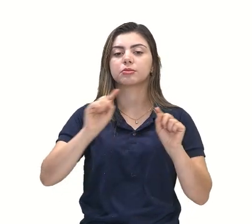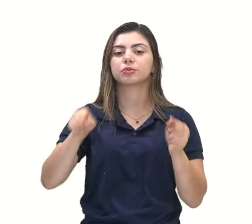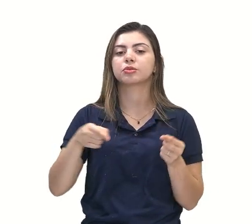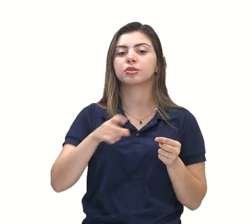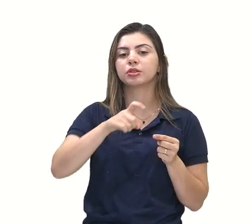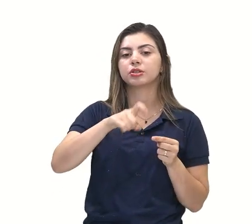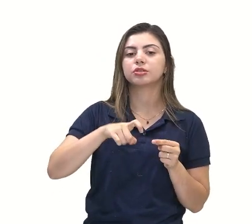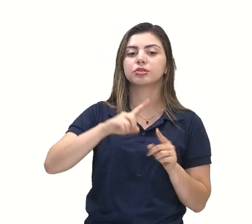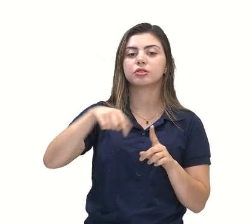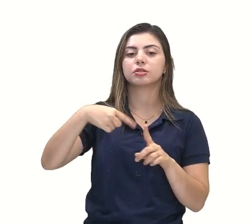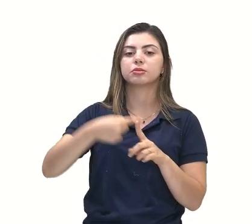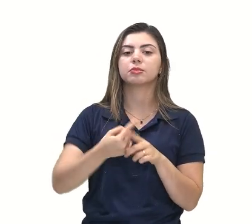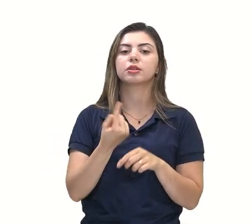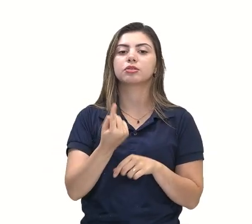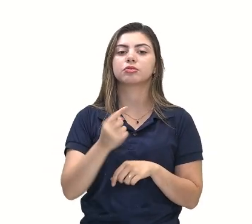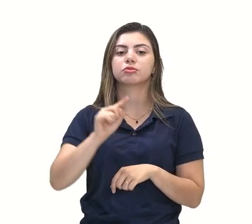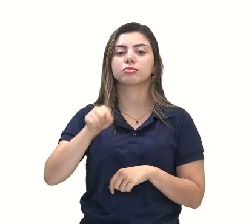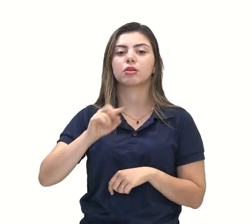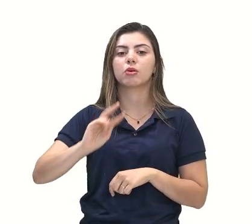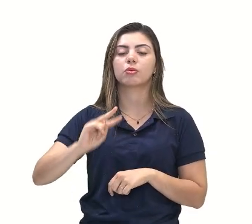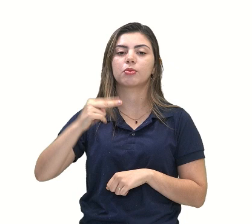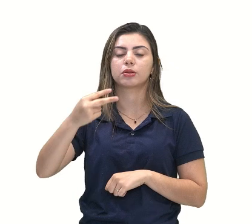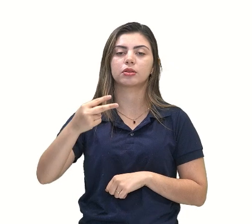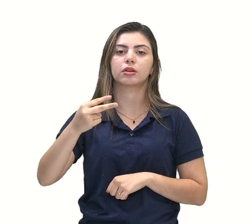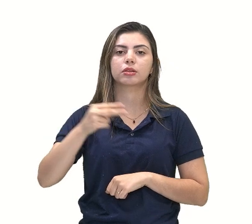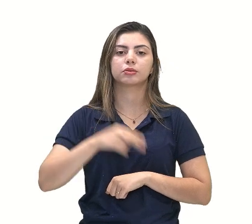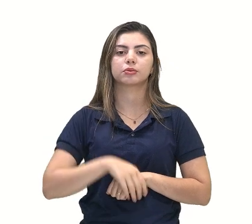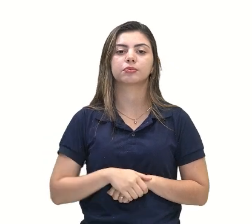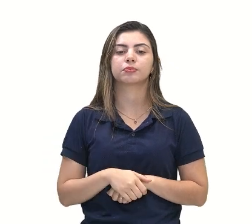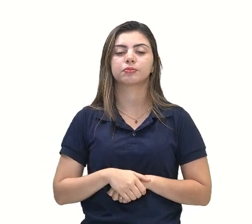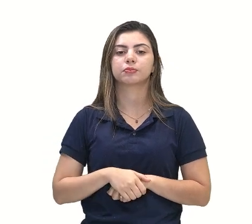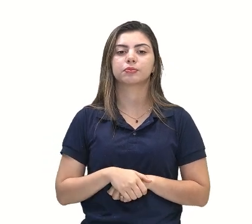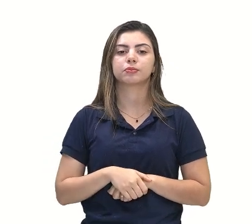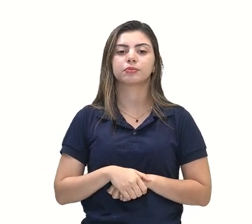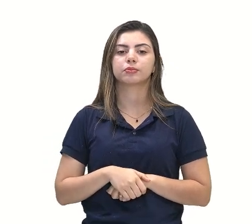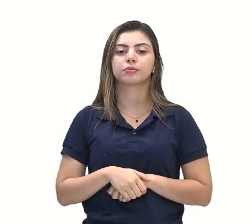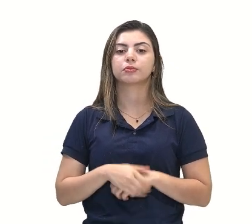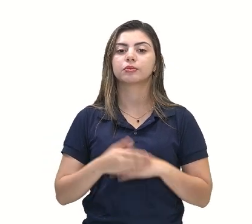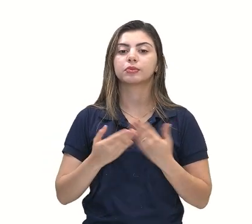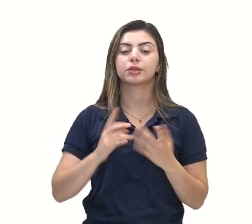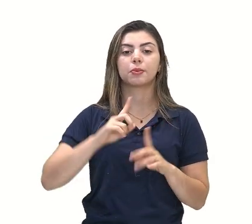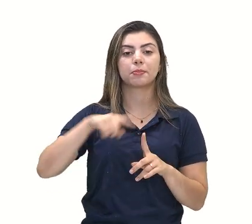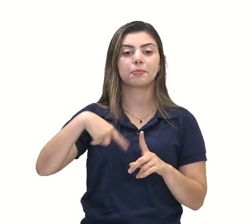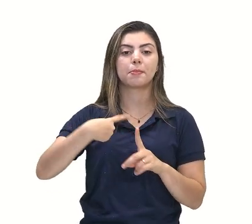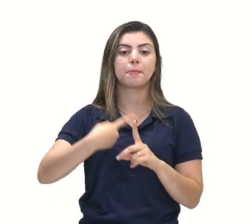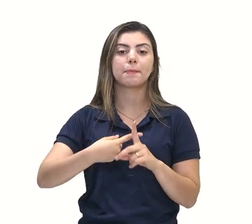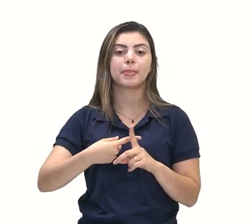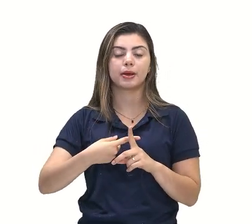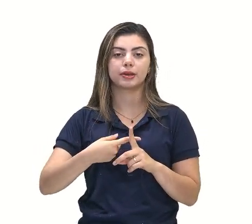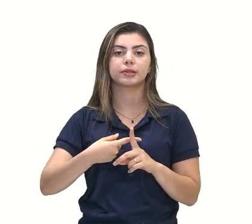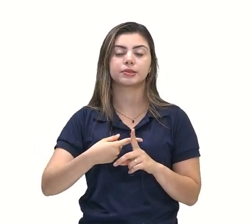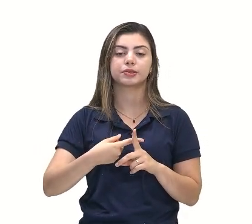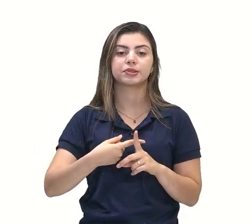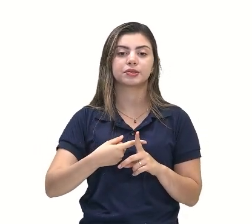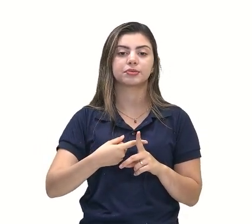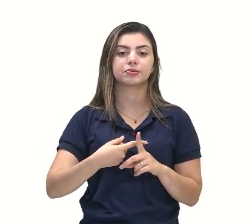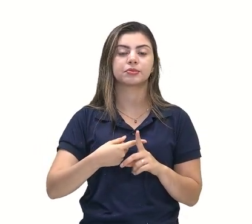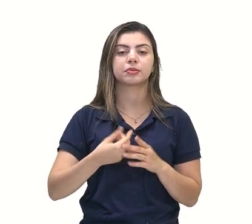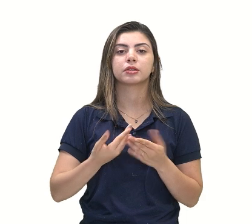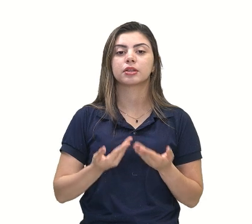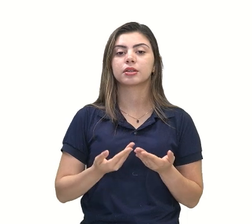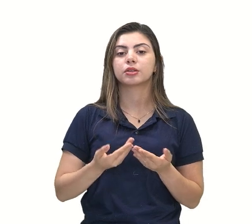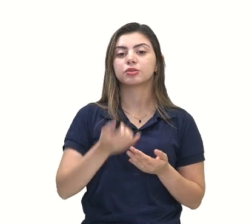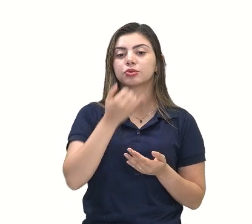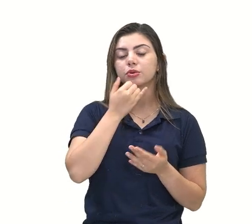X mais 1 ao quadrado, tá? Para que a gente permaneça tendo a expressão aqui, né? Nós vamos ter que colocar aqui menos 1,